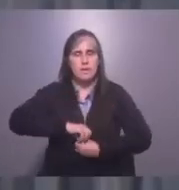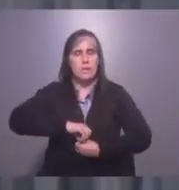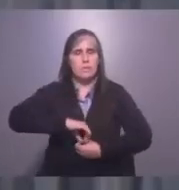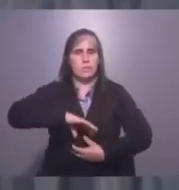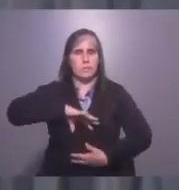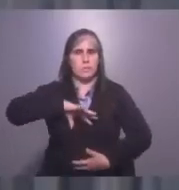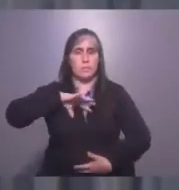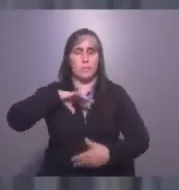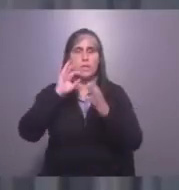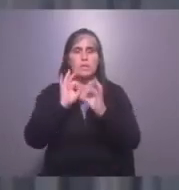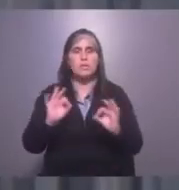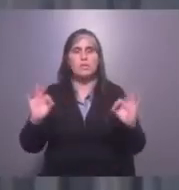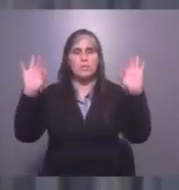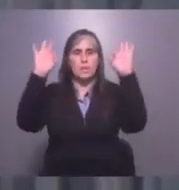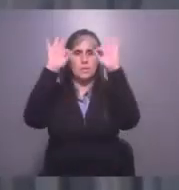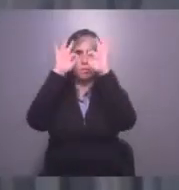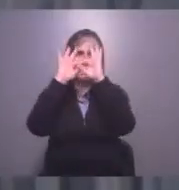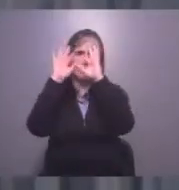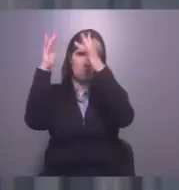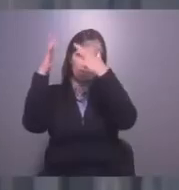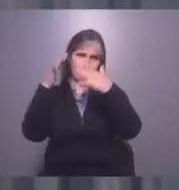marcados pelo Espírito Santo.